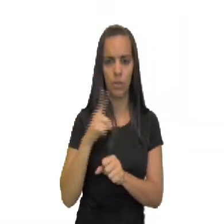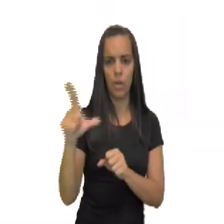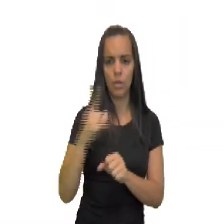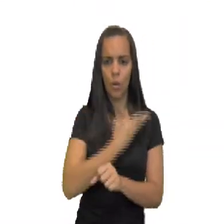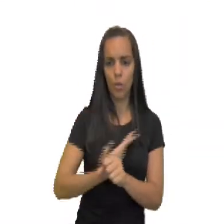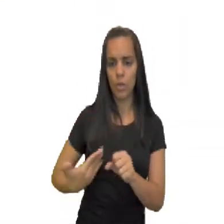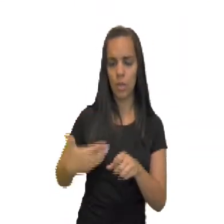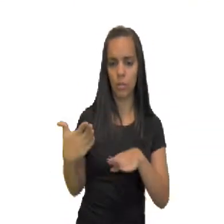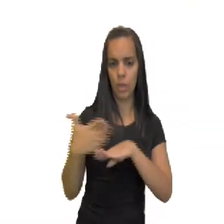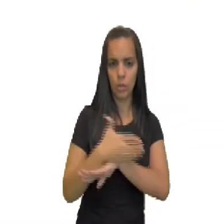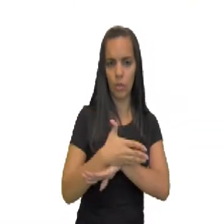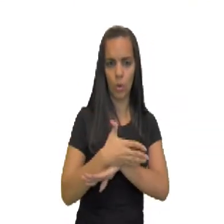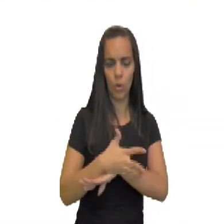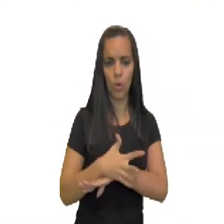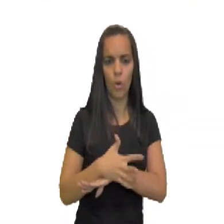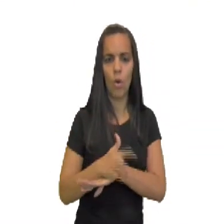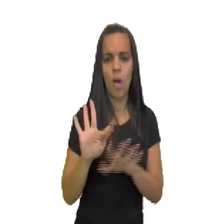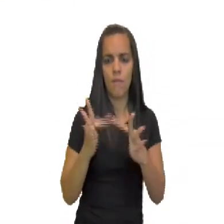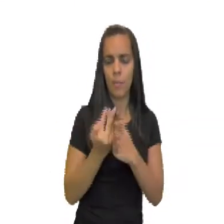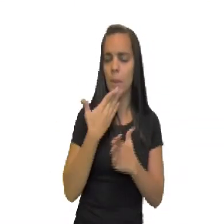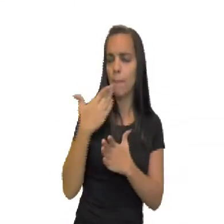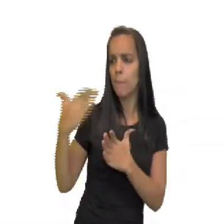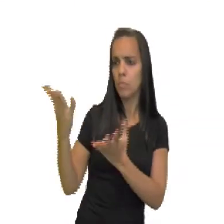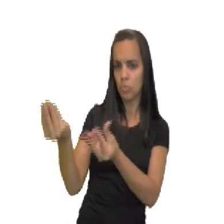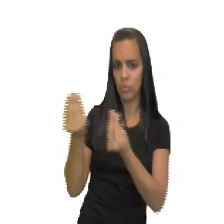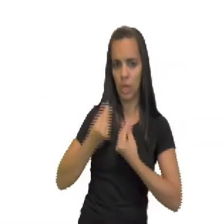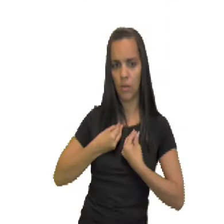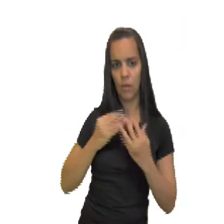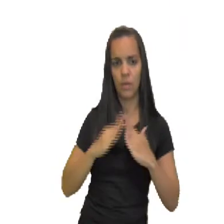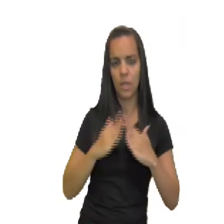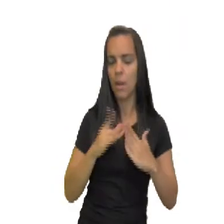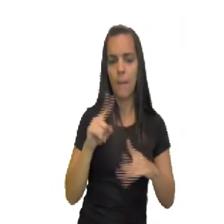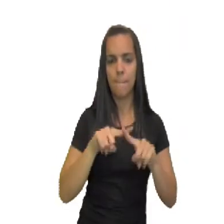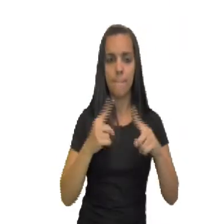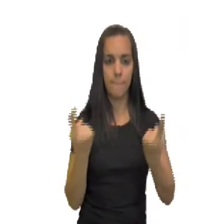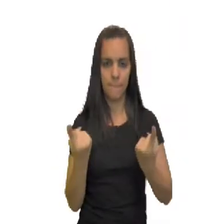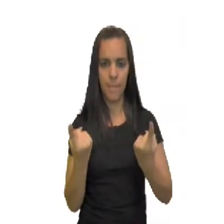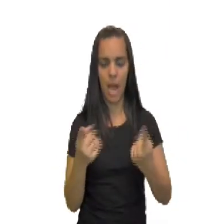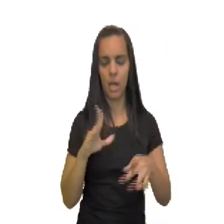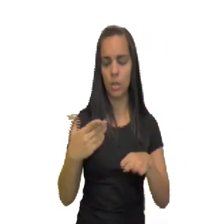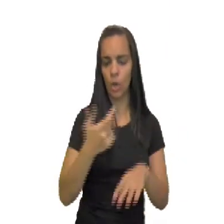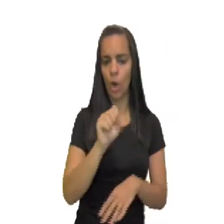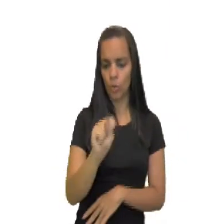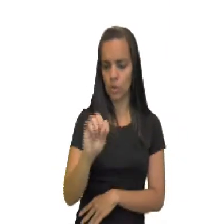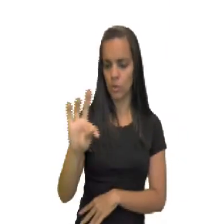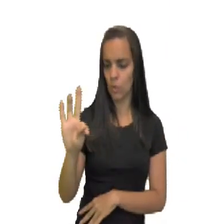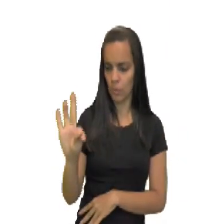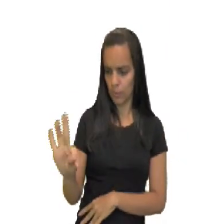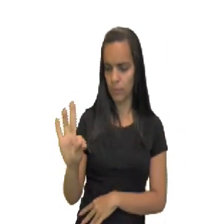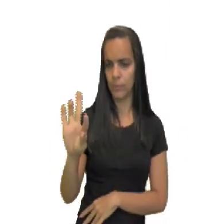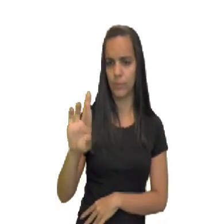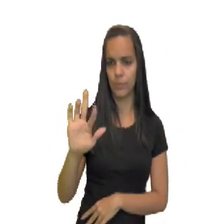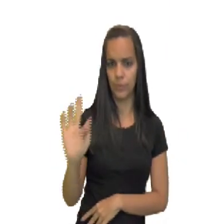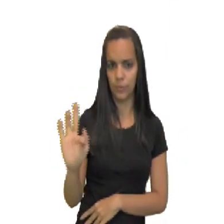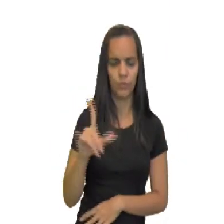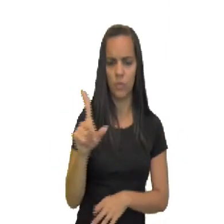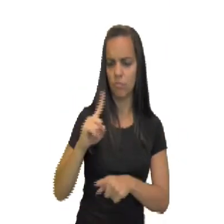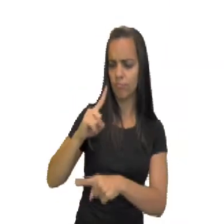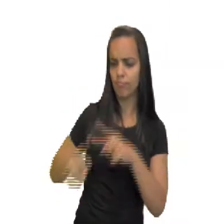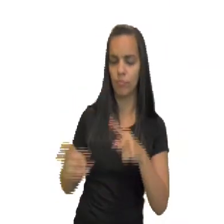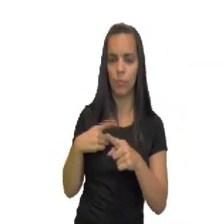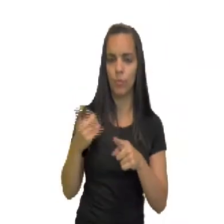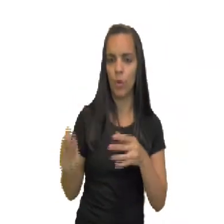deu ganho de causa para o Estado carioca para não devolver a casa aos seus descendentes.